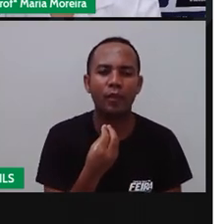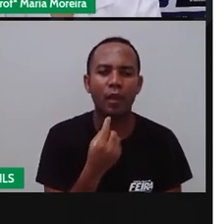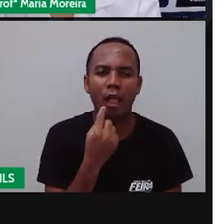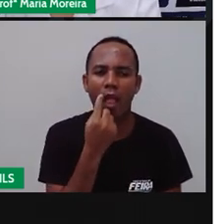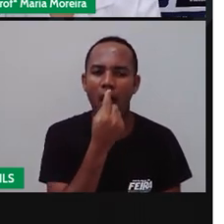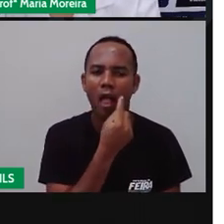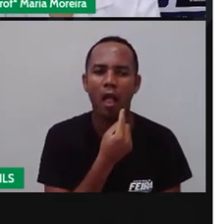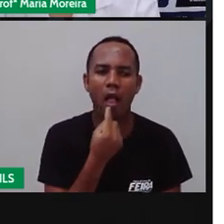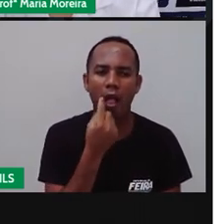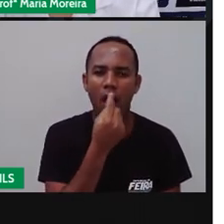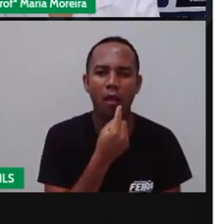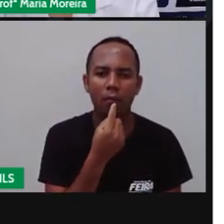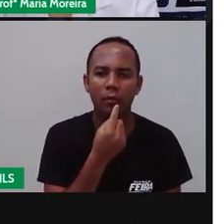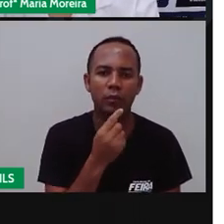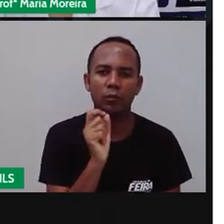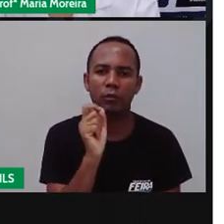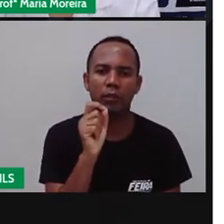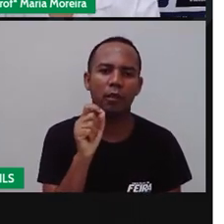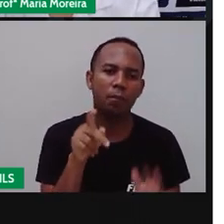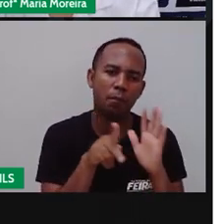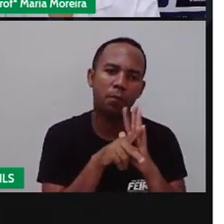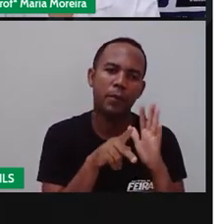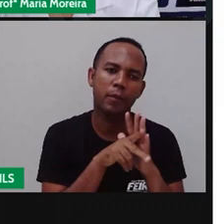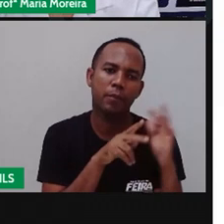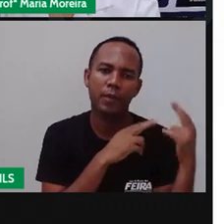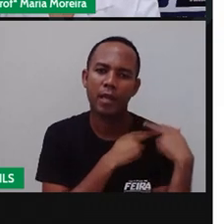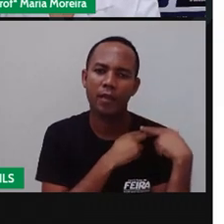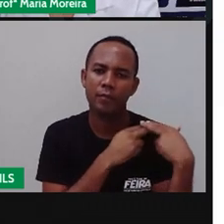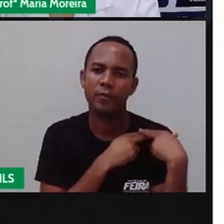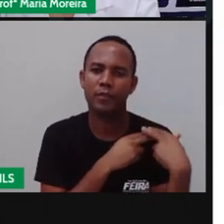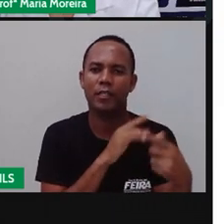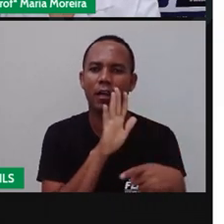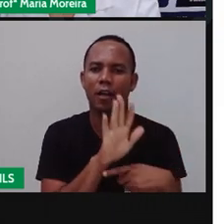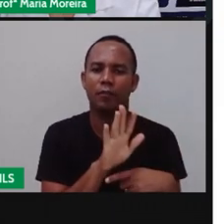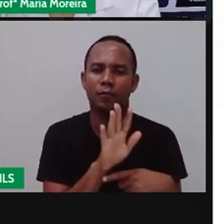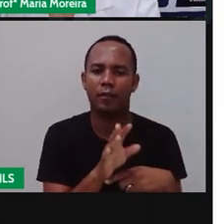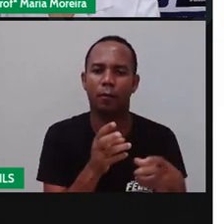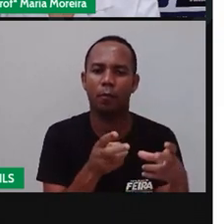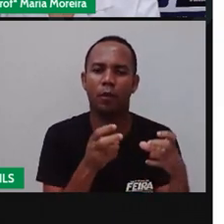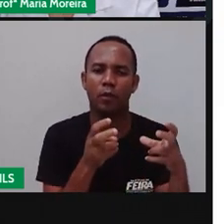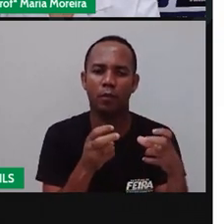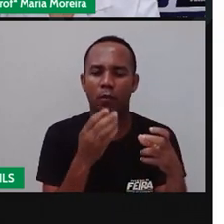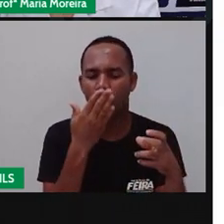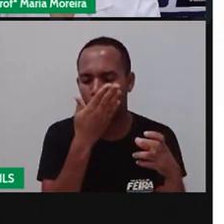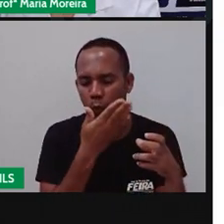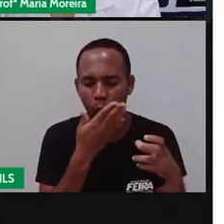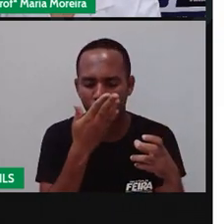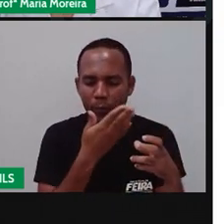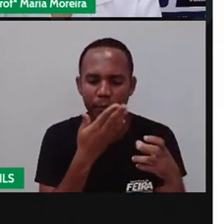boca é o órgão utilizado para nos ajudar a perceber sabores doces,